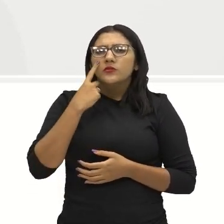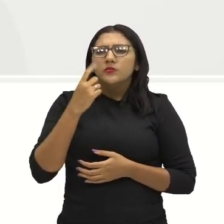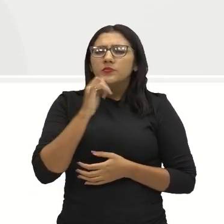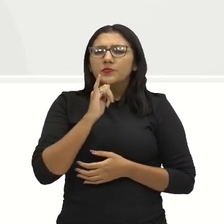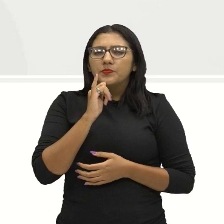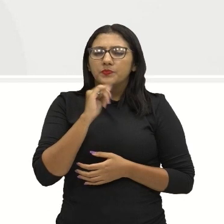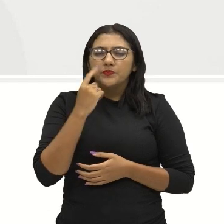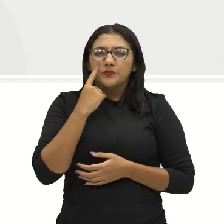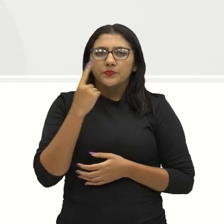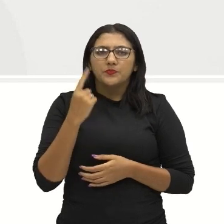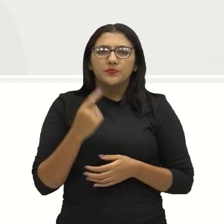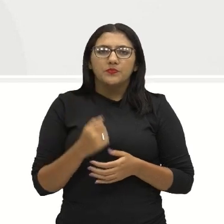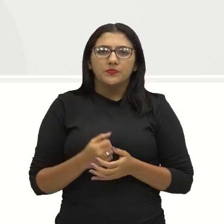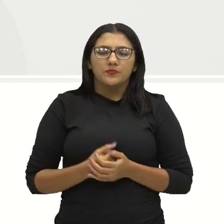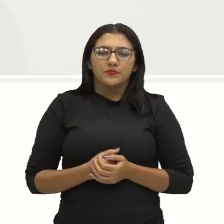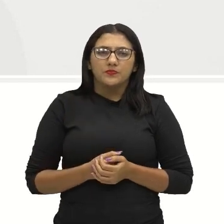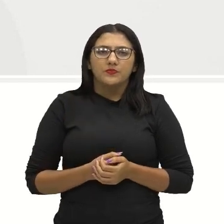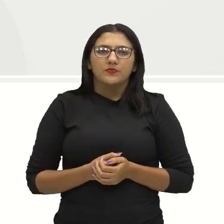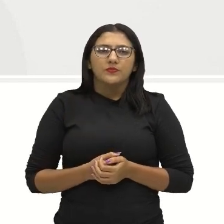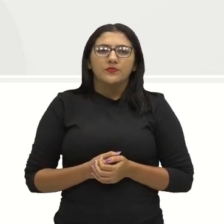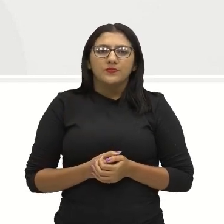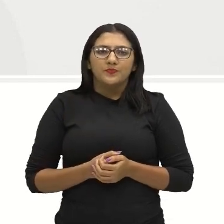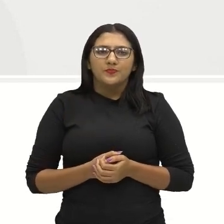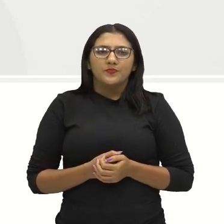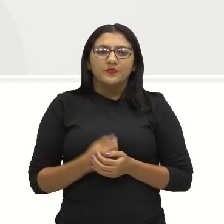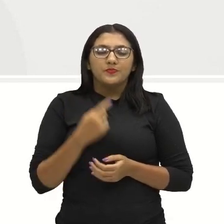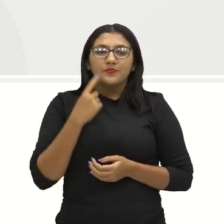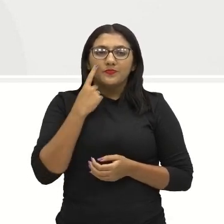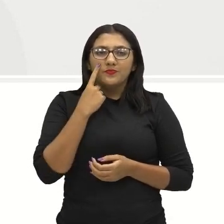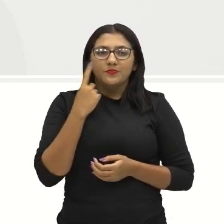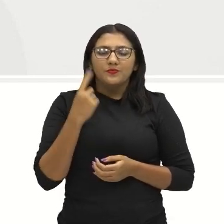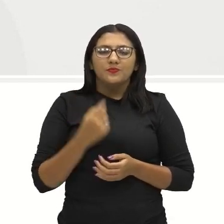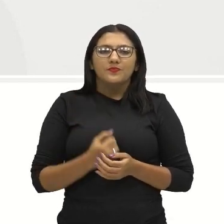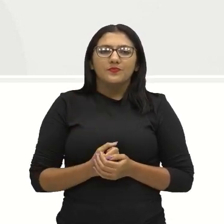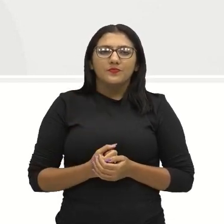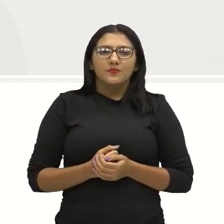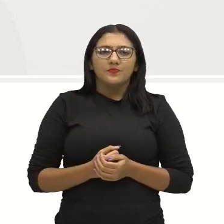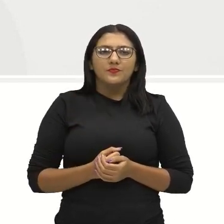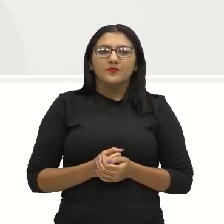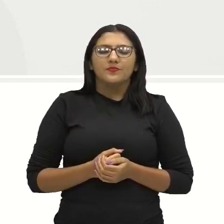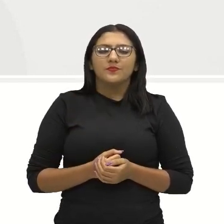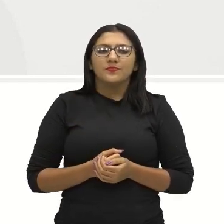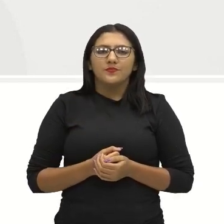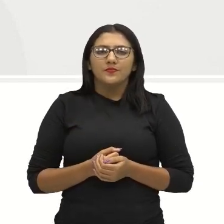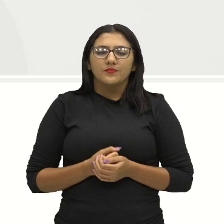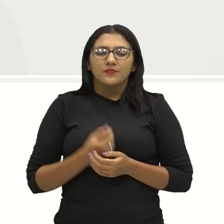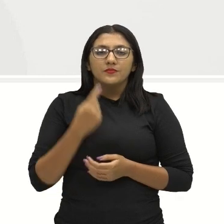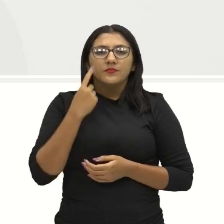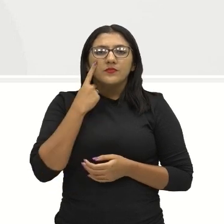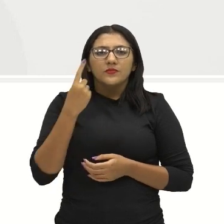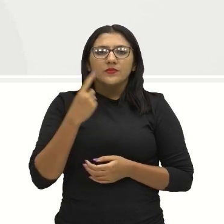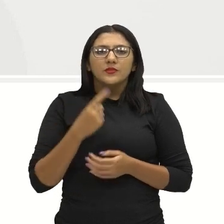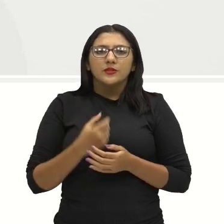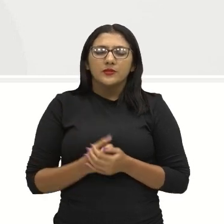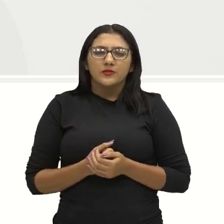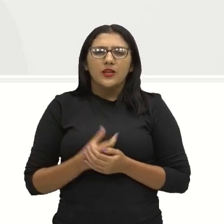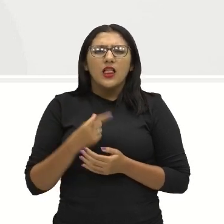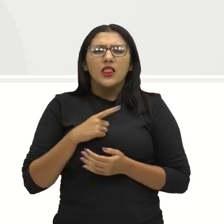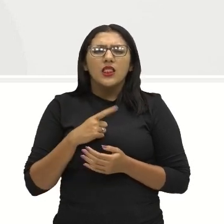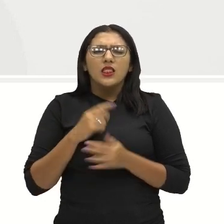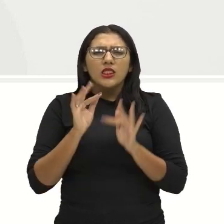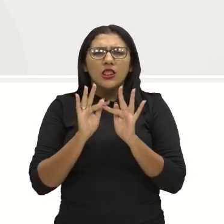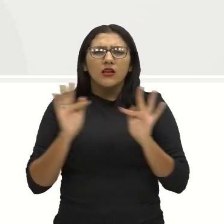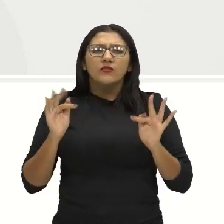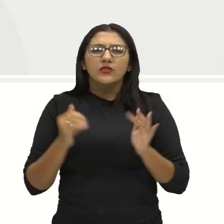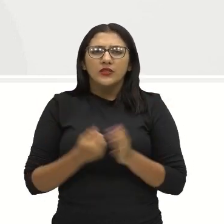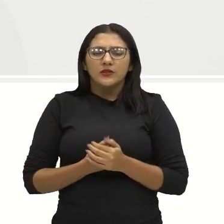situação. A terceira situação, olha só o que eu tenho na terceira situação. A terceira situação diz a